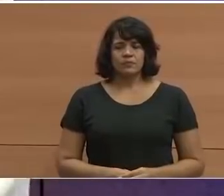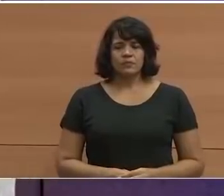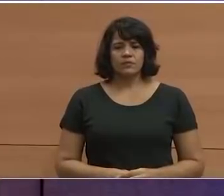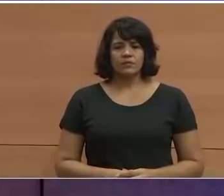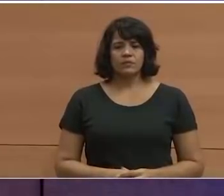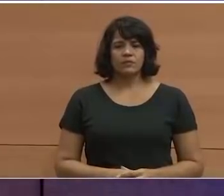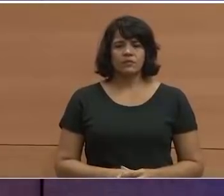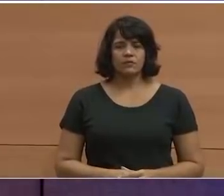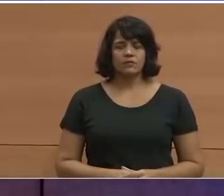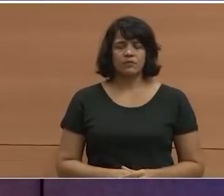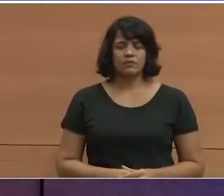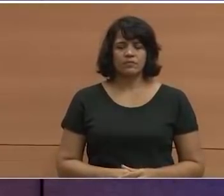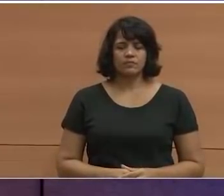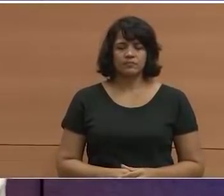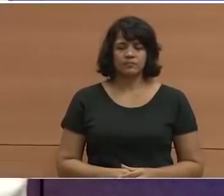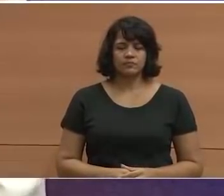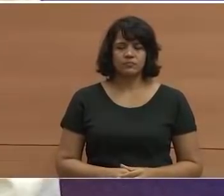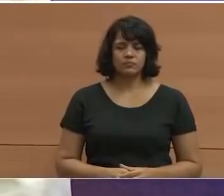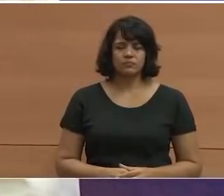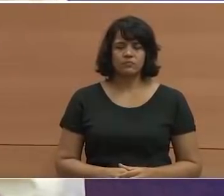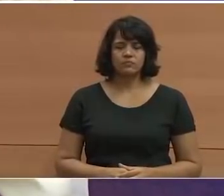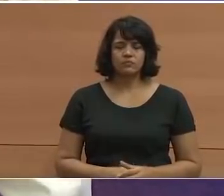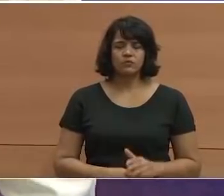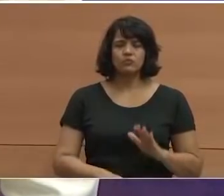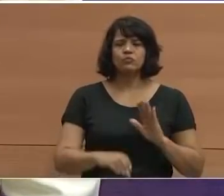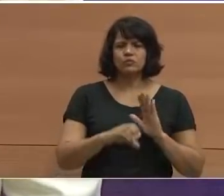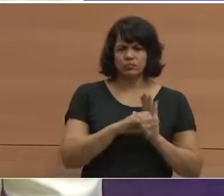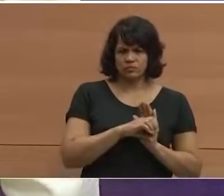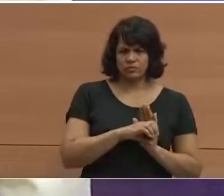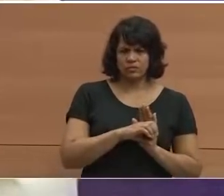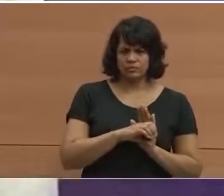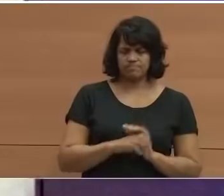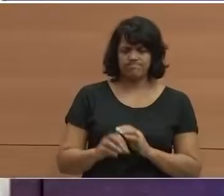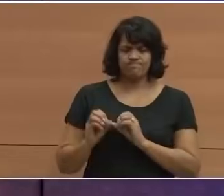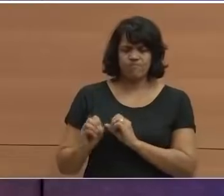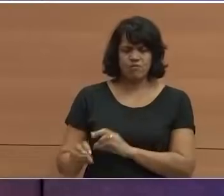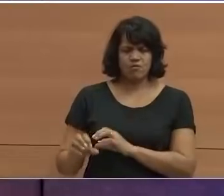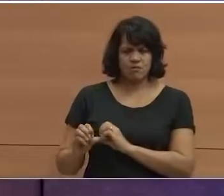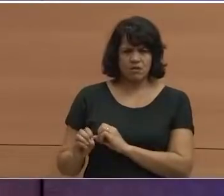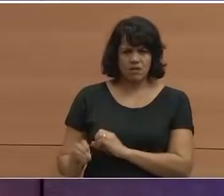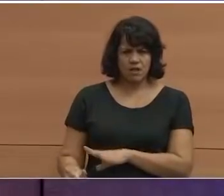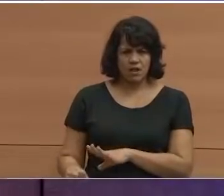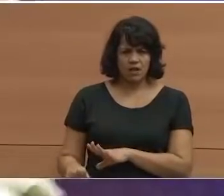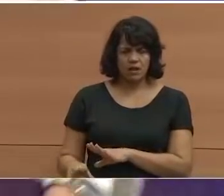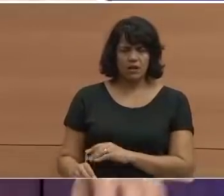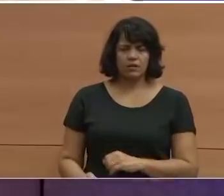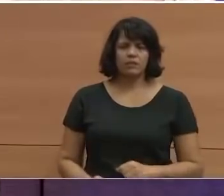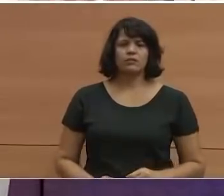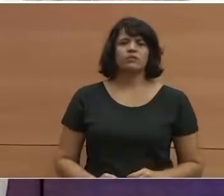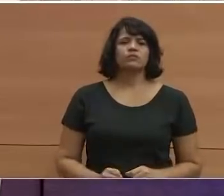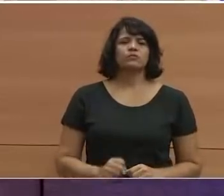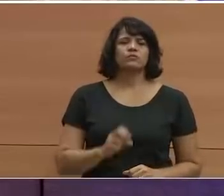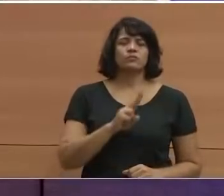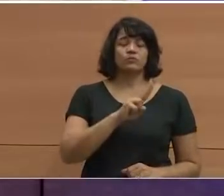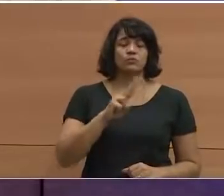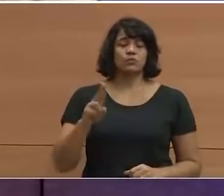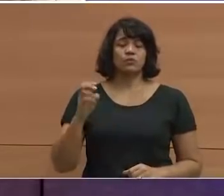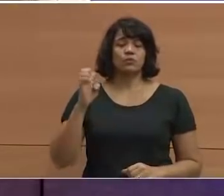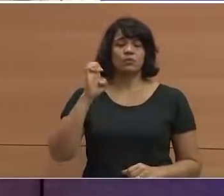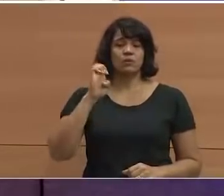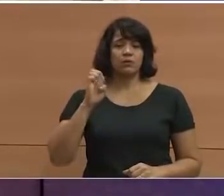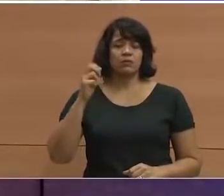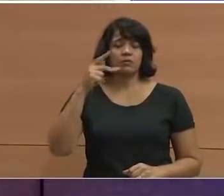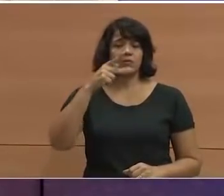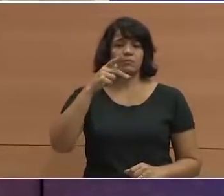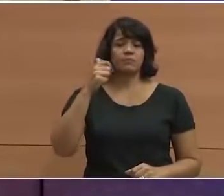Os colossenses. Segundo fostes instruídos por Epáfras. É o Epáfras que foi para